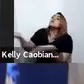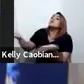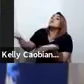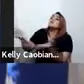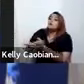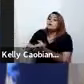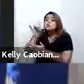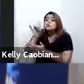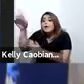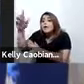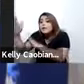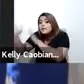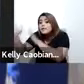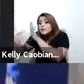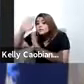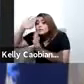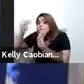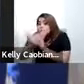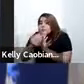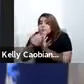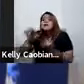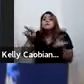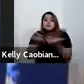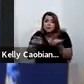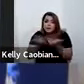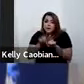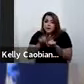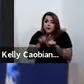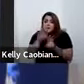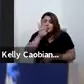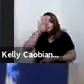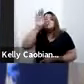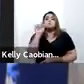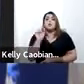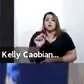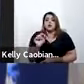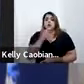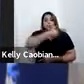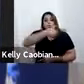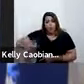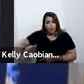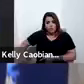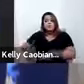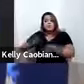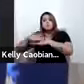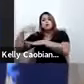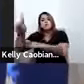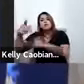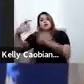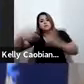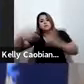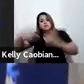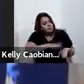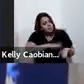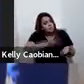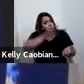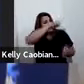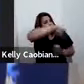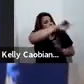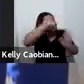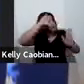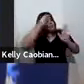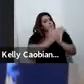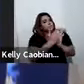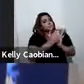legislação, mas principalmente do governo para que fizesse valer aquilo que estava ali determinado e